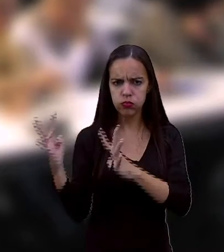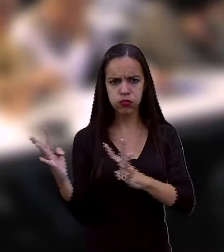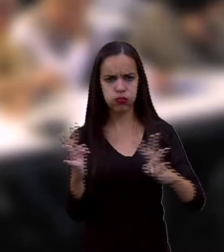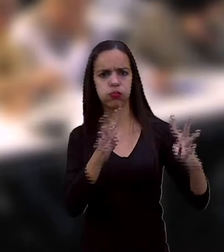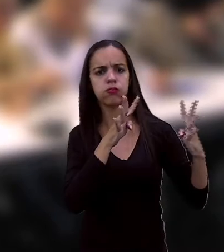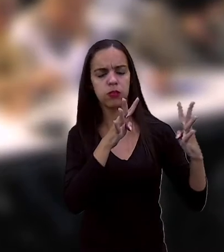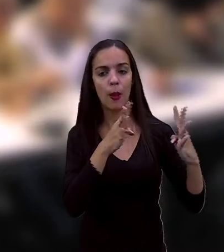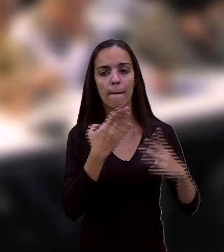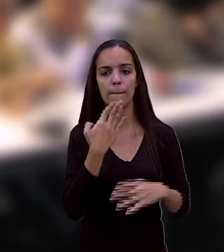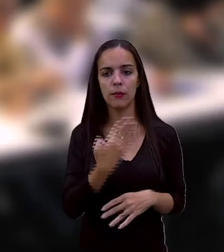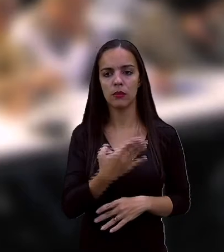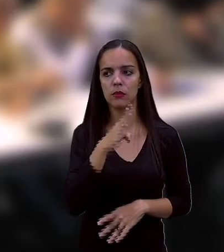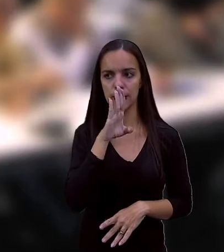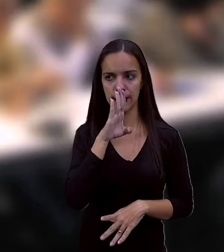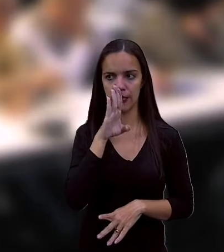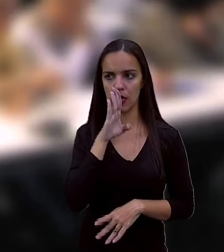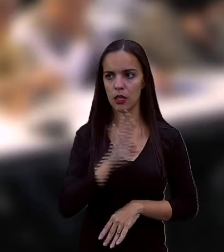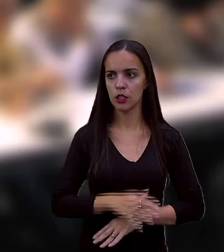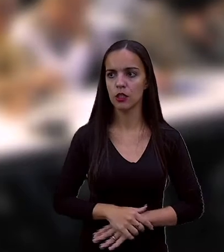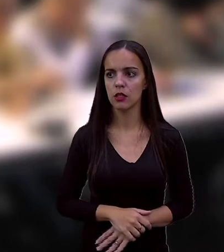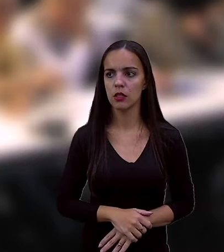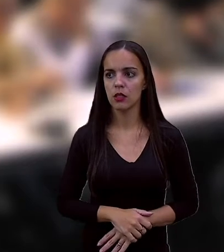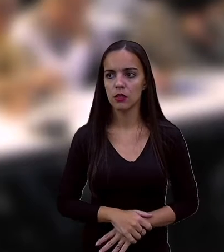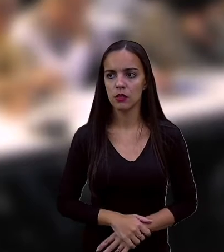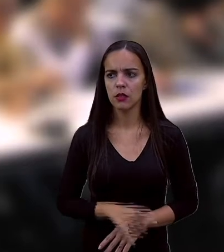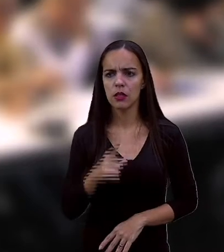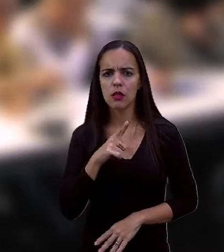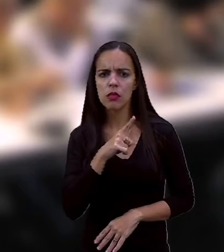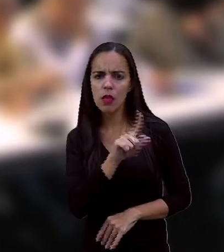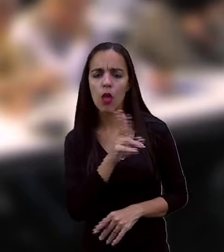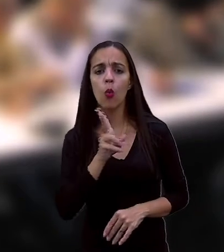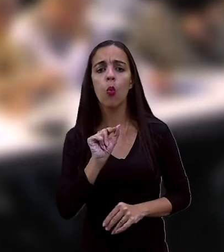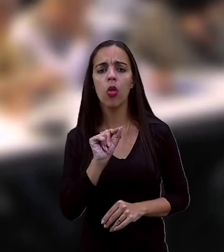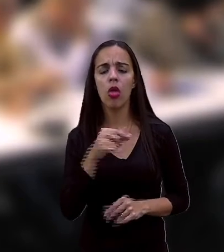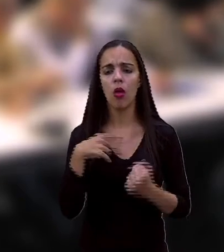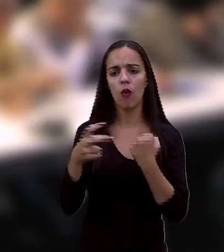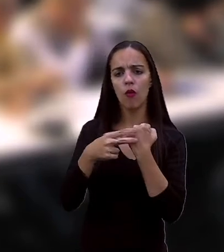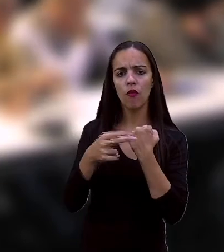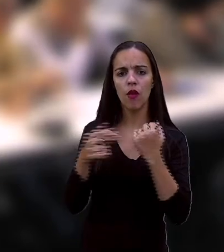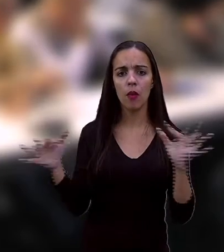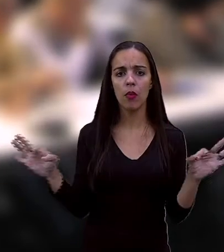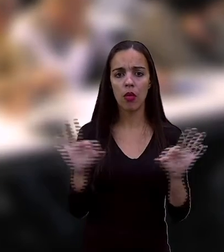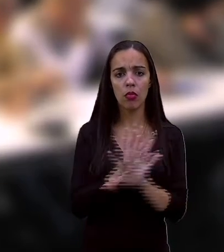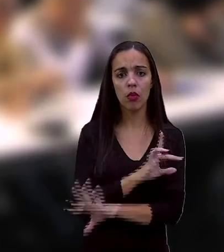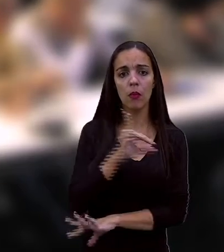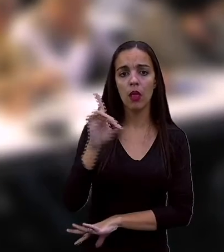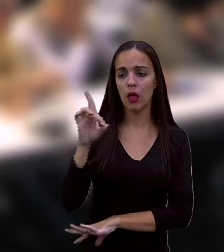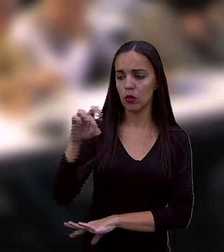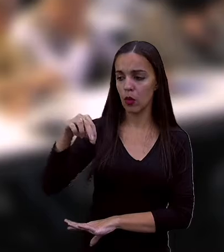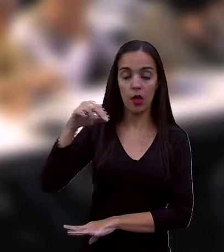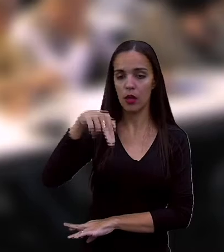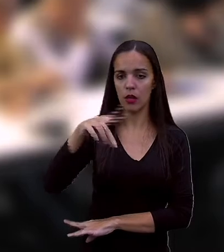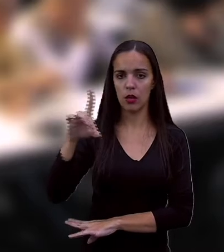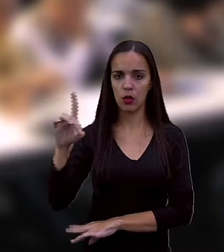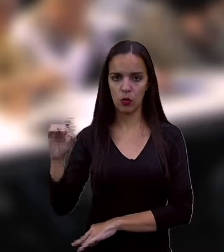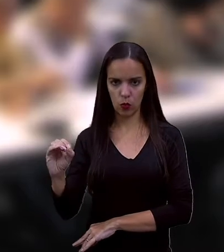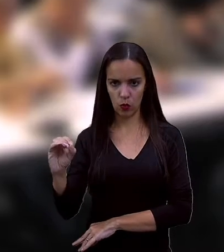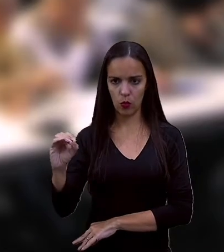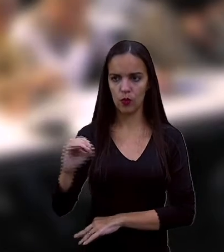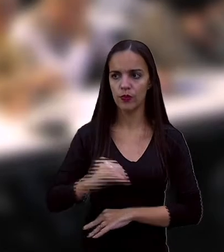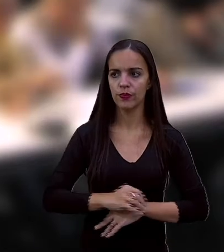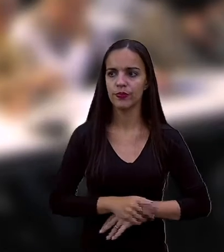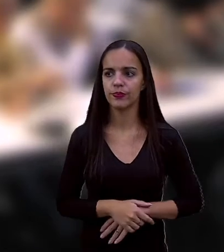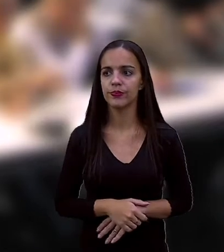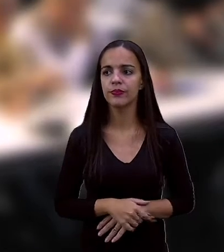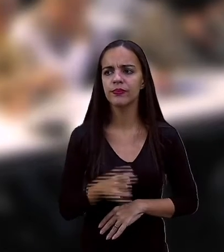novo. E no gerúndio é quando os verbos são terminados em NDO. Então, pedindo, eu não podia falar assim,